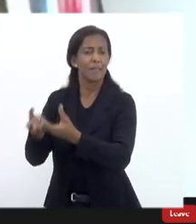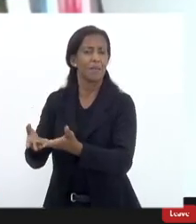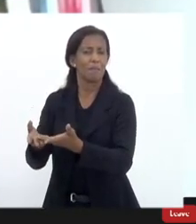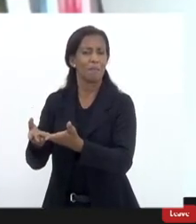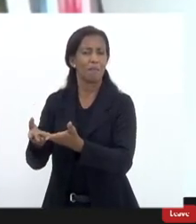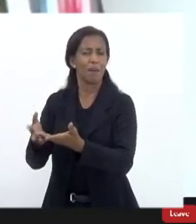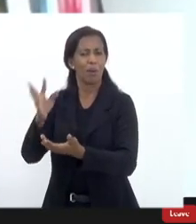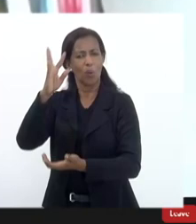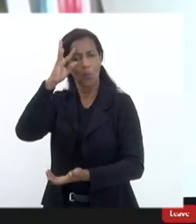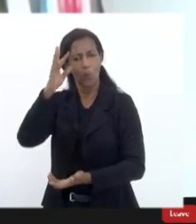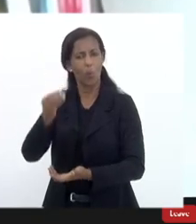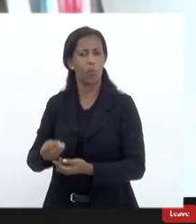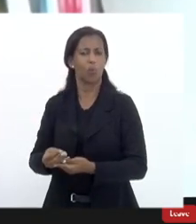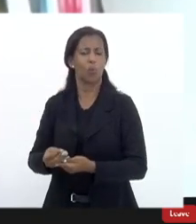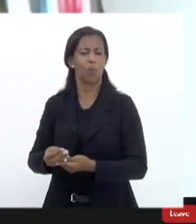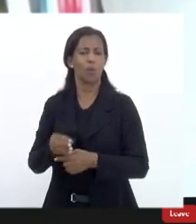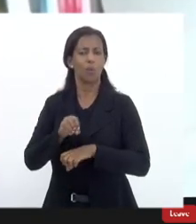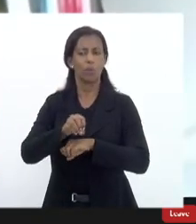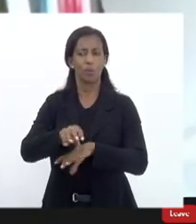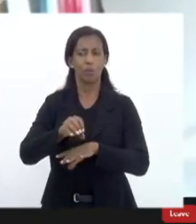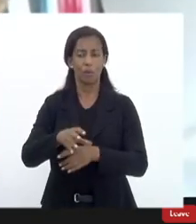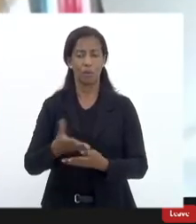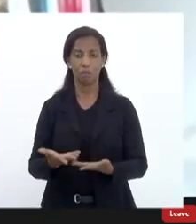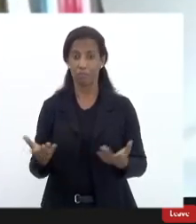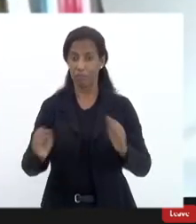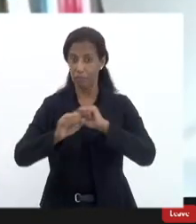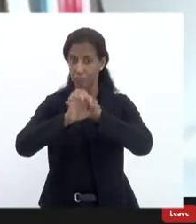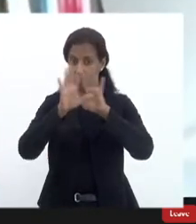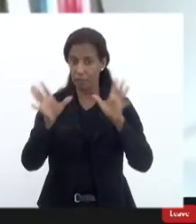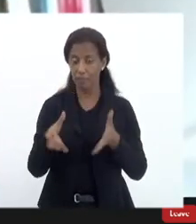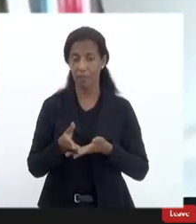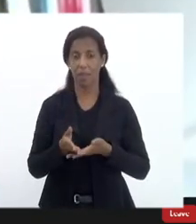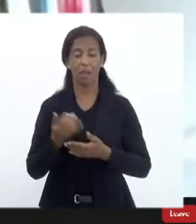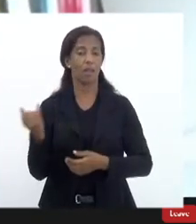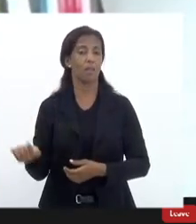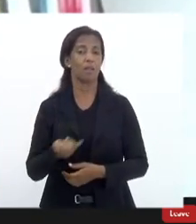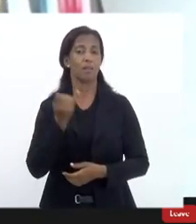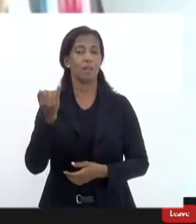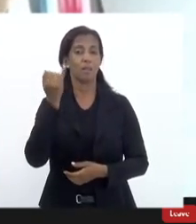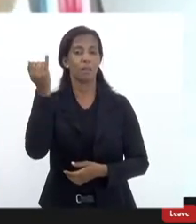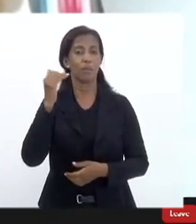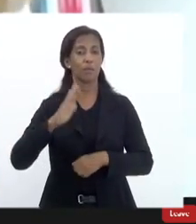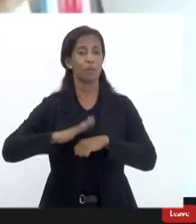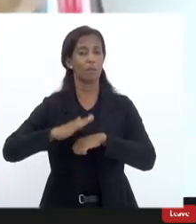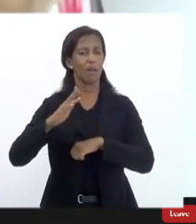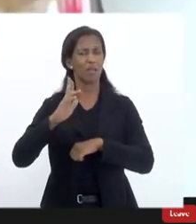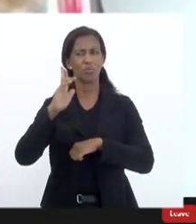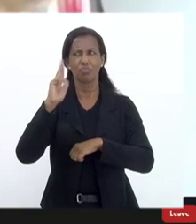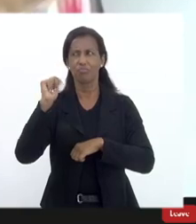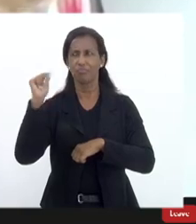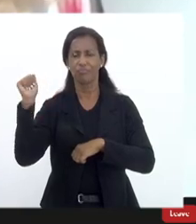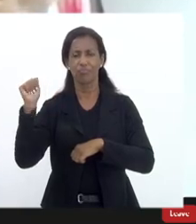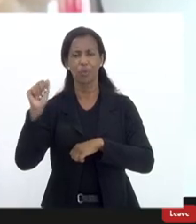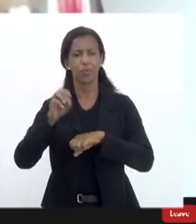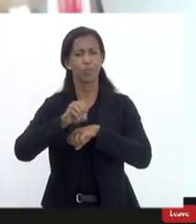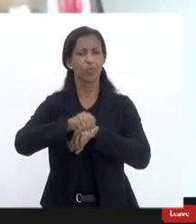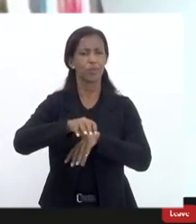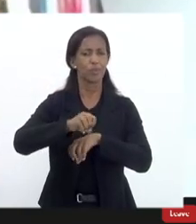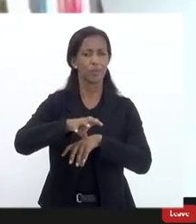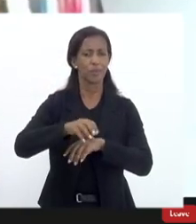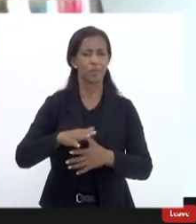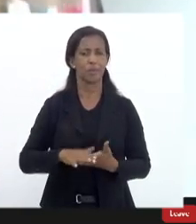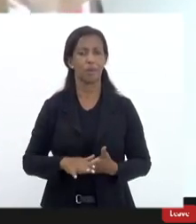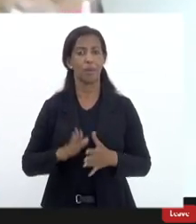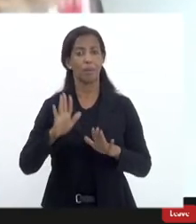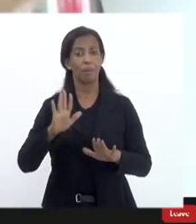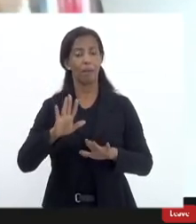solidez à educação. Fica nítida, né, a importância, mais do que nunca, da educação, mas